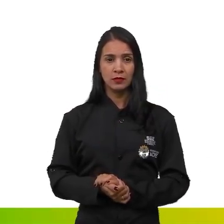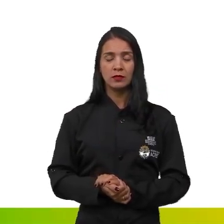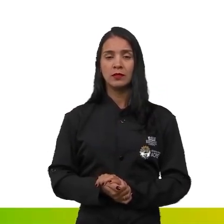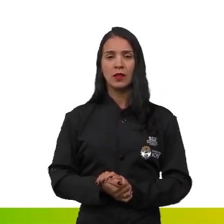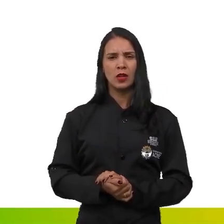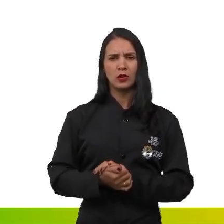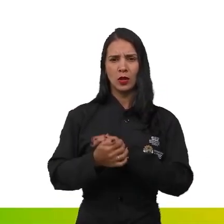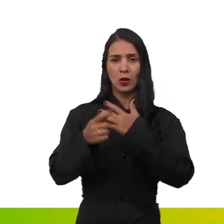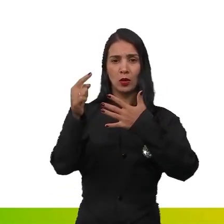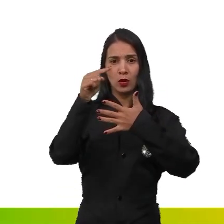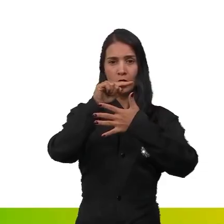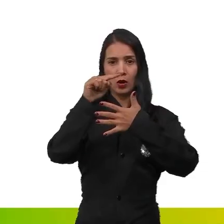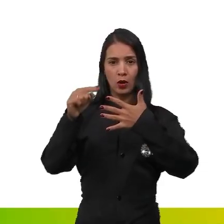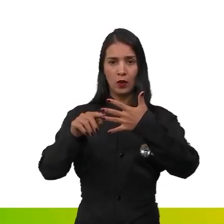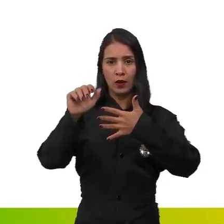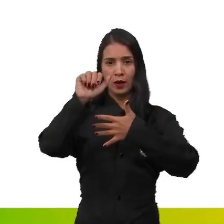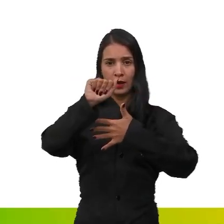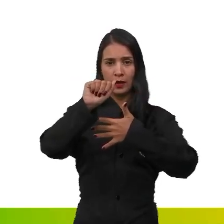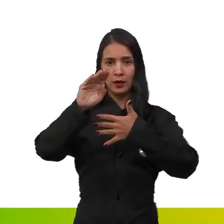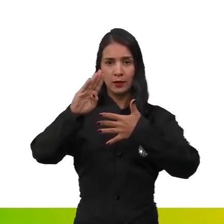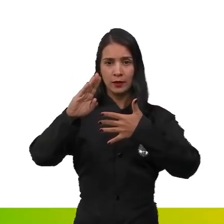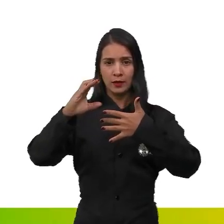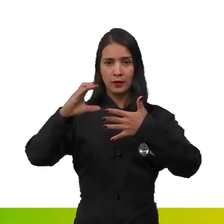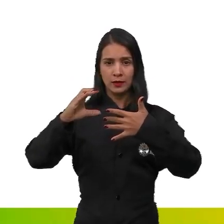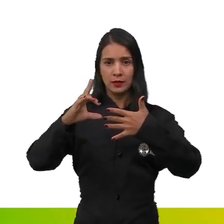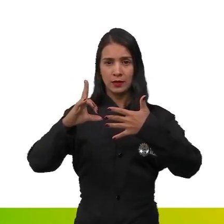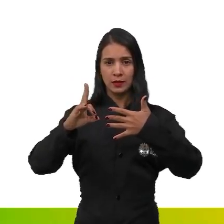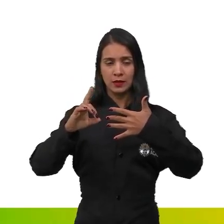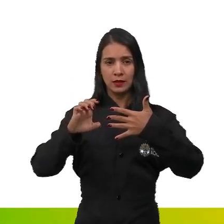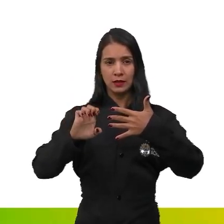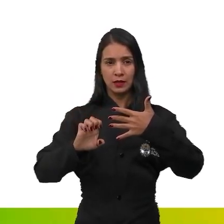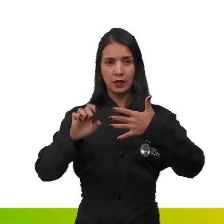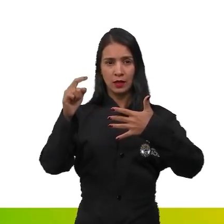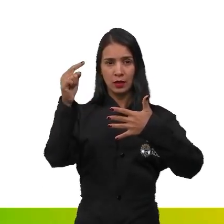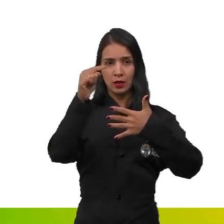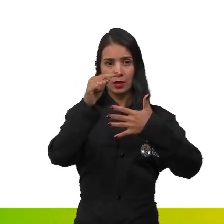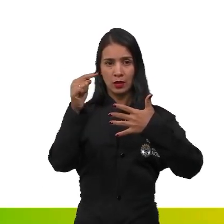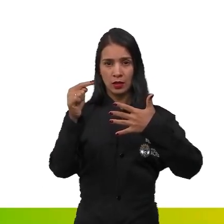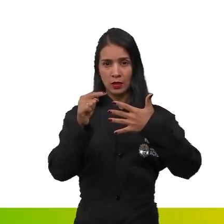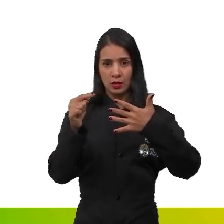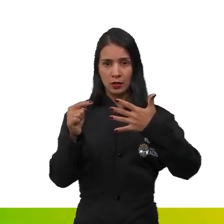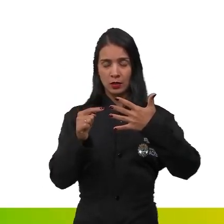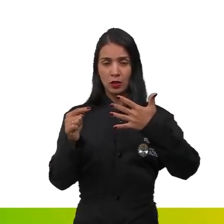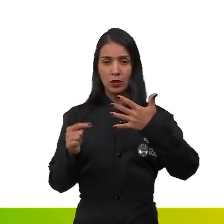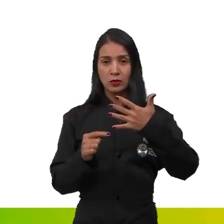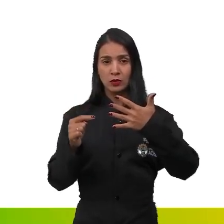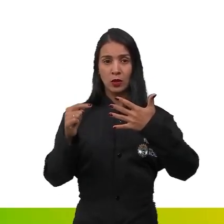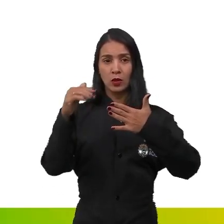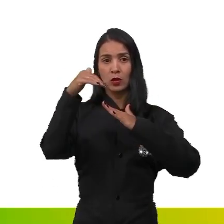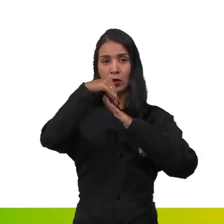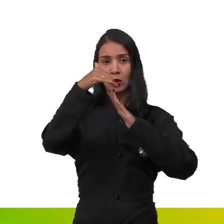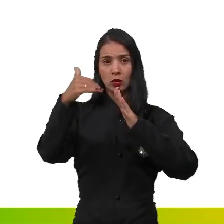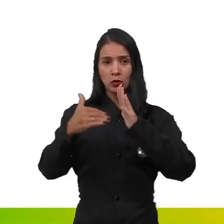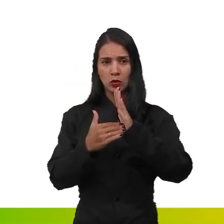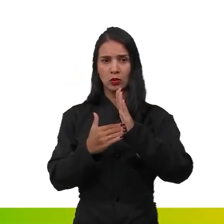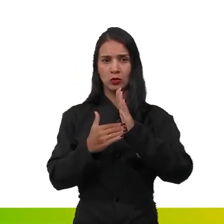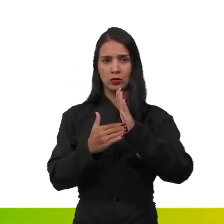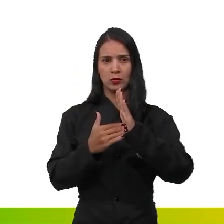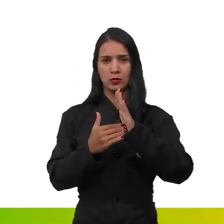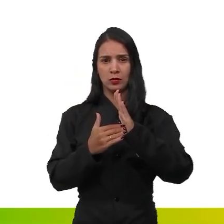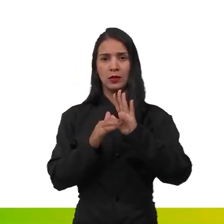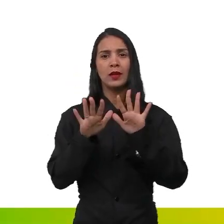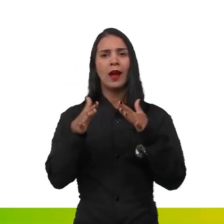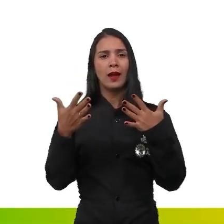coesivo, o ela também, o pois é um conectivo, não é um ela, o ela é um pronome, o alguns, será que